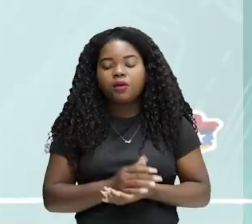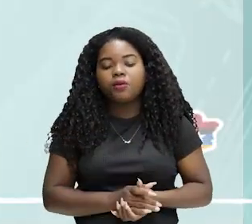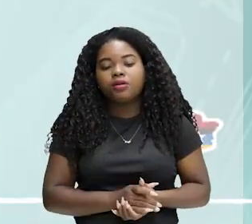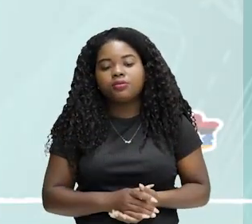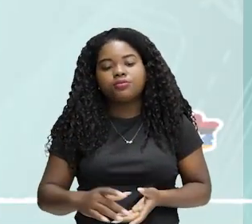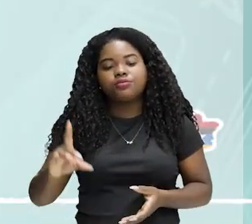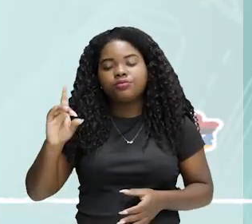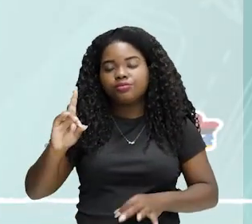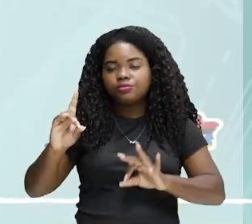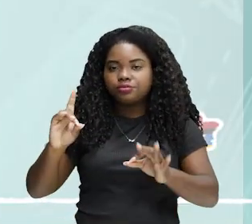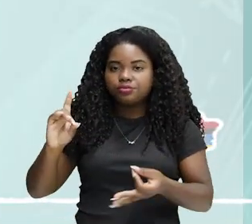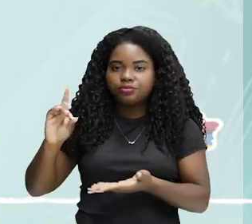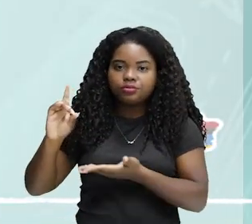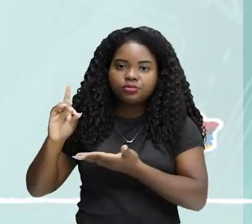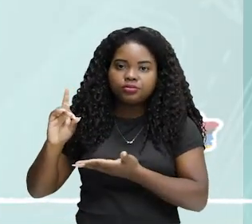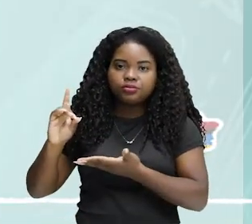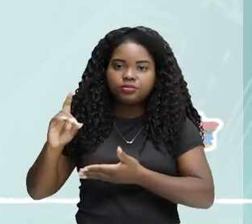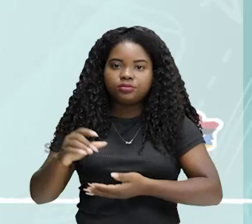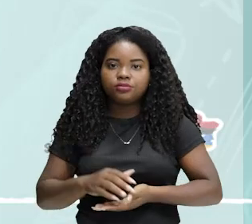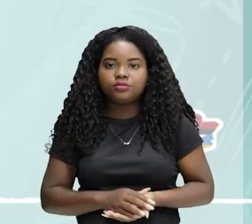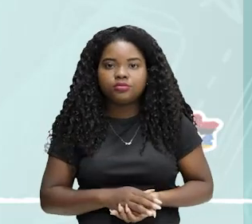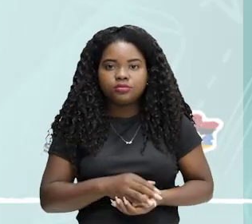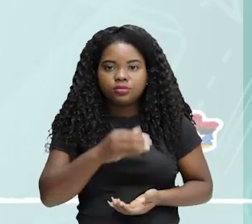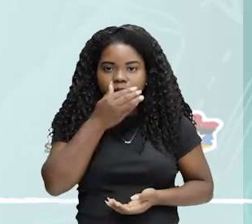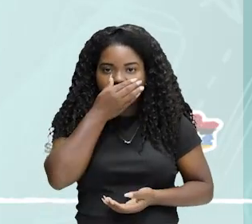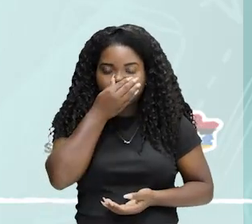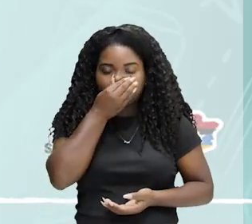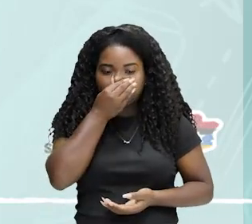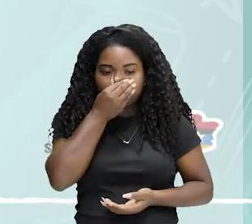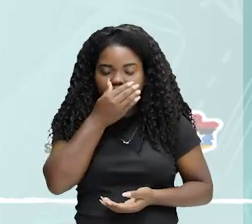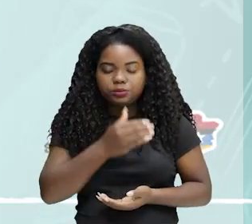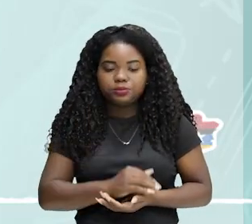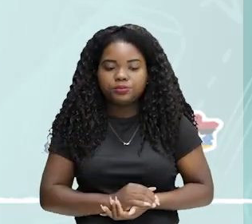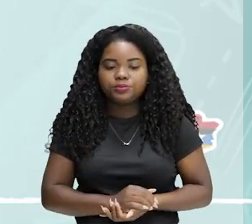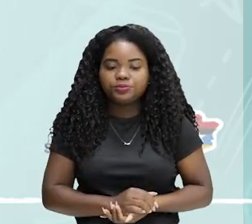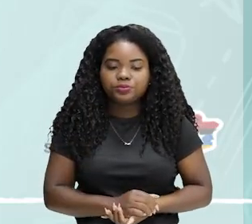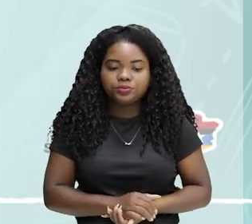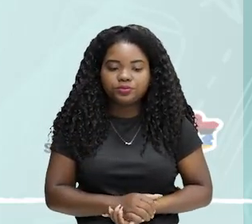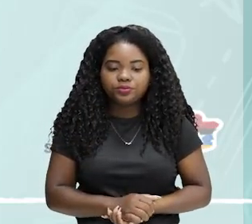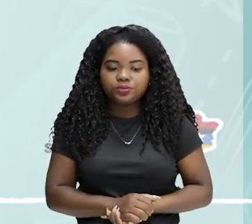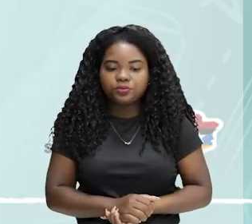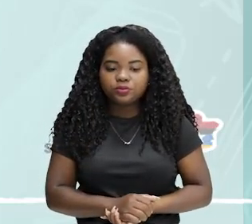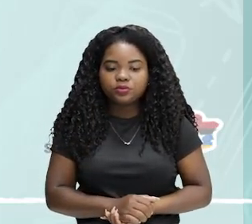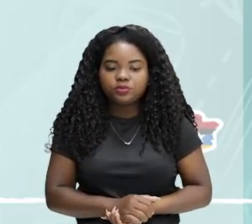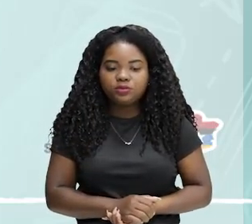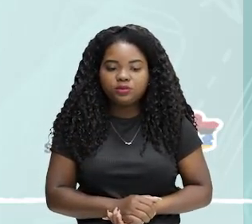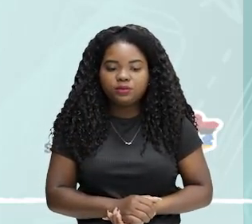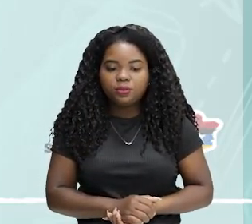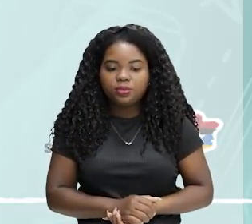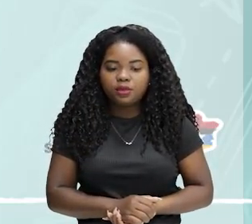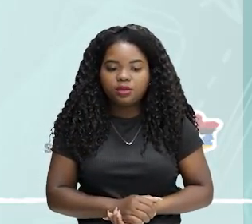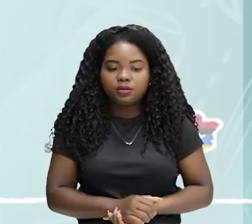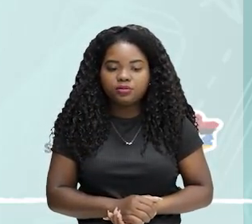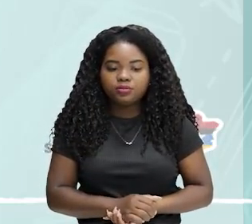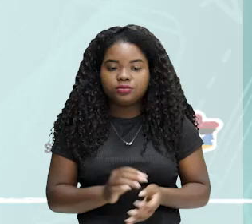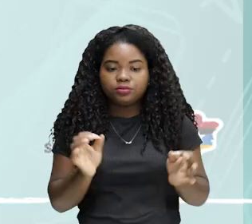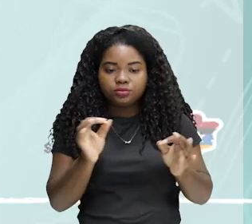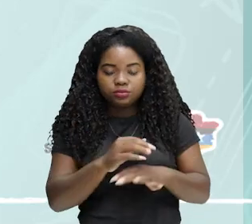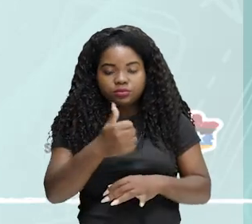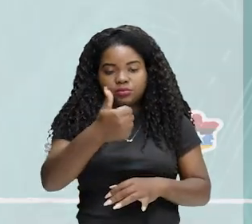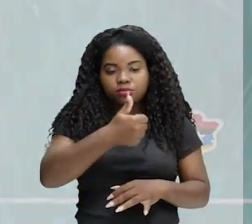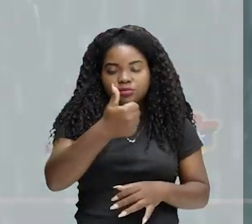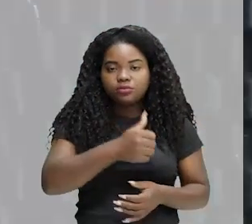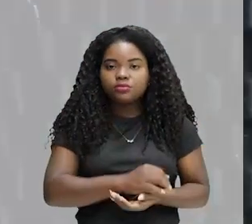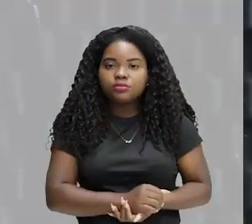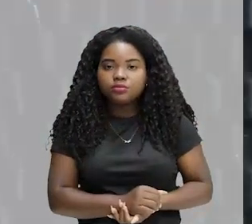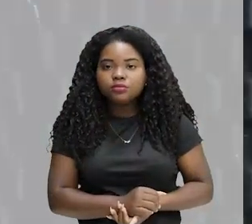opções e vejo que a letra D corresponde ao nosso gabarito, corresponde exatamente a essa informação 100. E a gente finaliza já